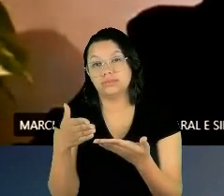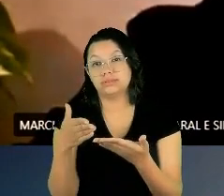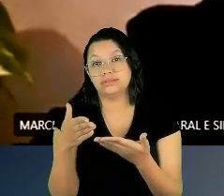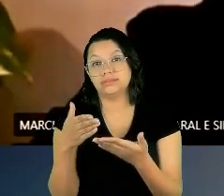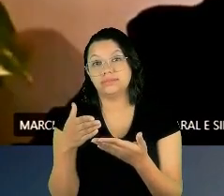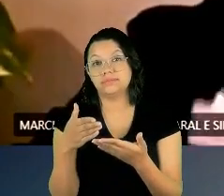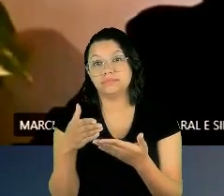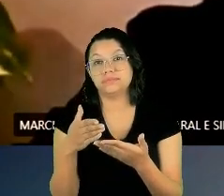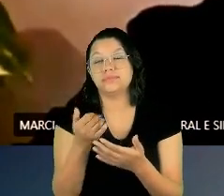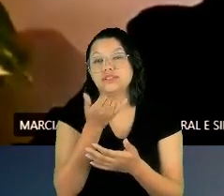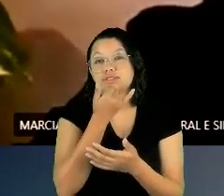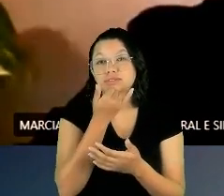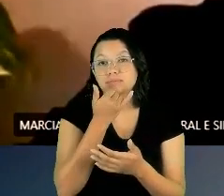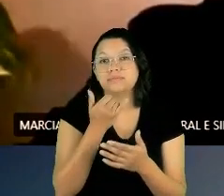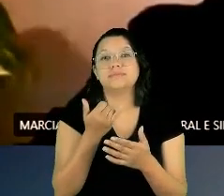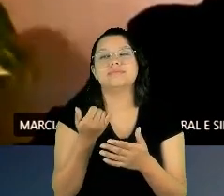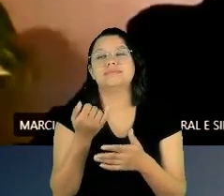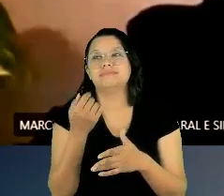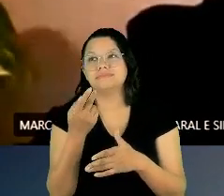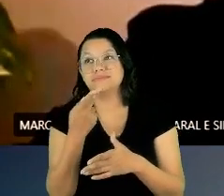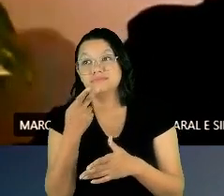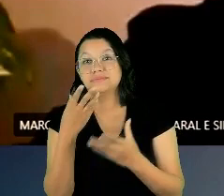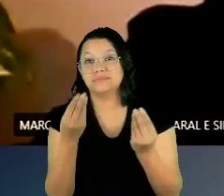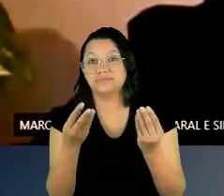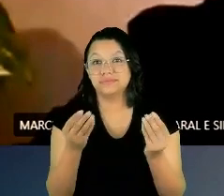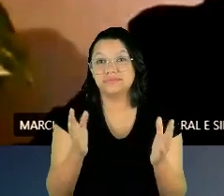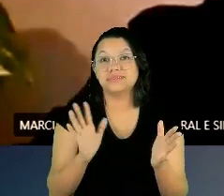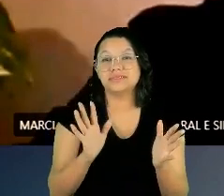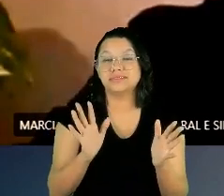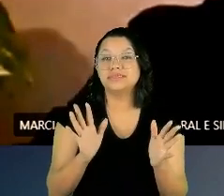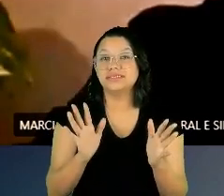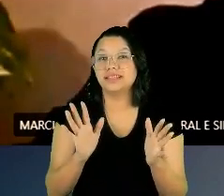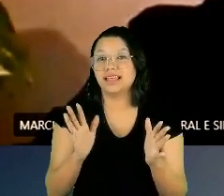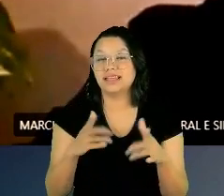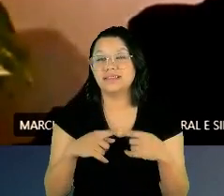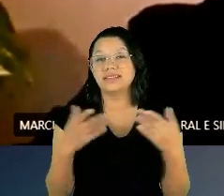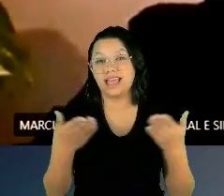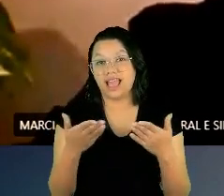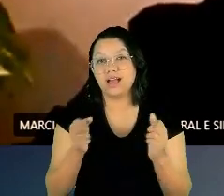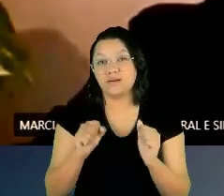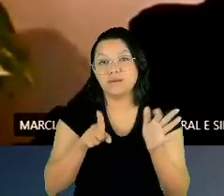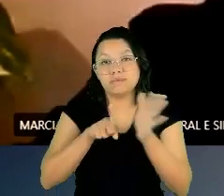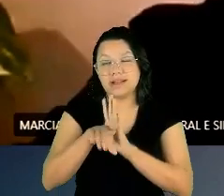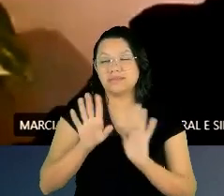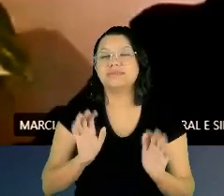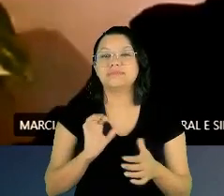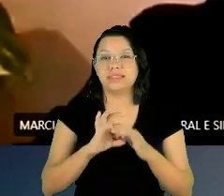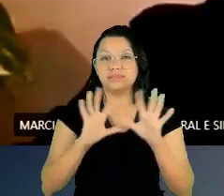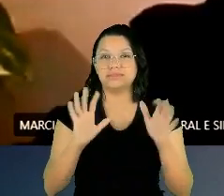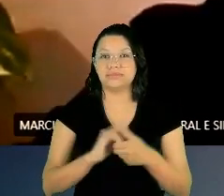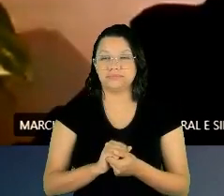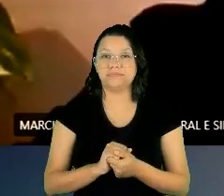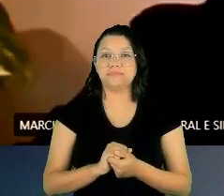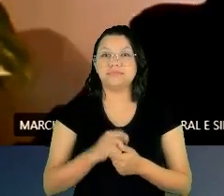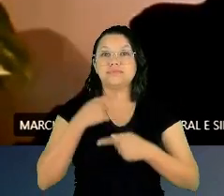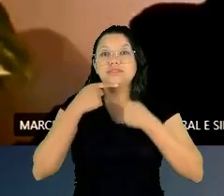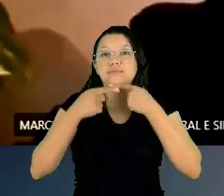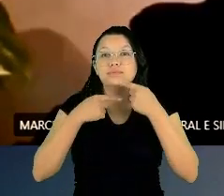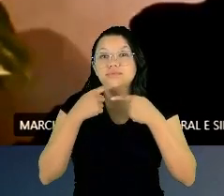parte, mas eu estou vendo o horário, eu já estourei a minha parte de fala. Aí eu vou deixar vocês, então, para fazer